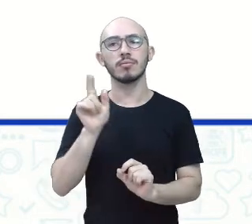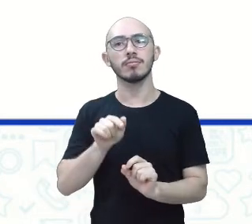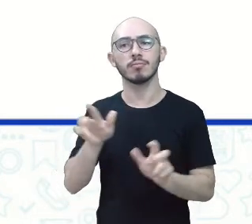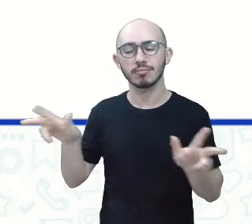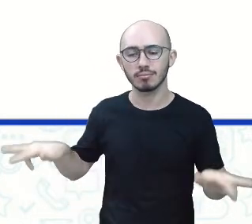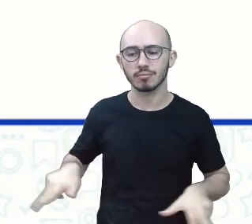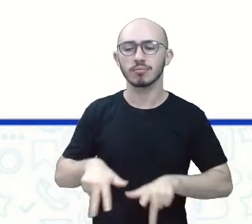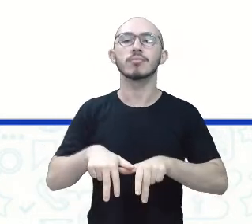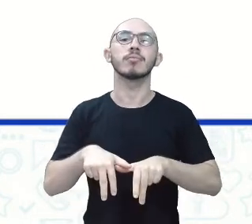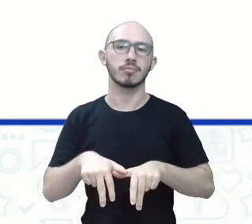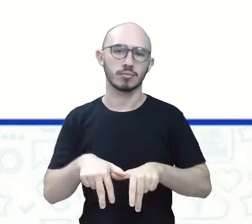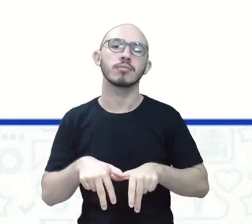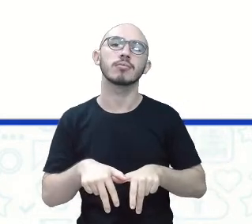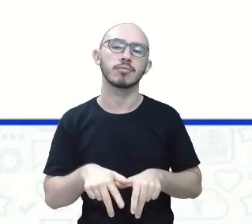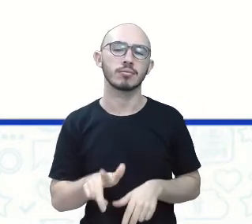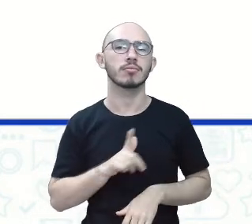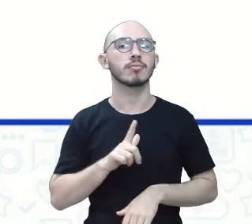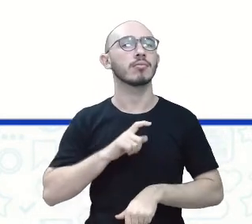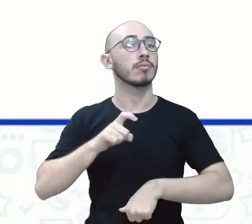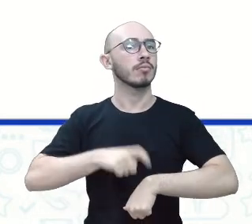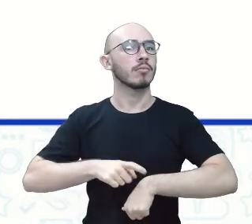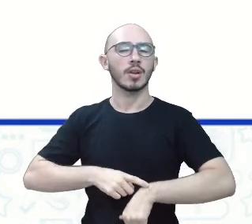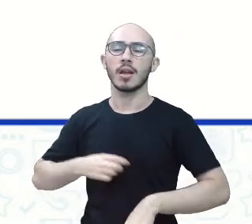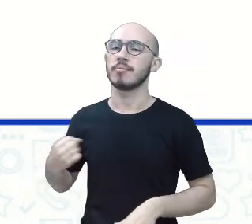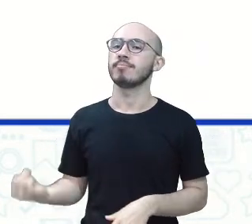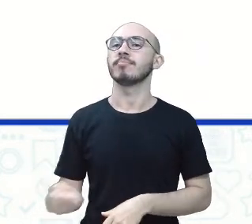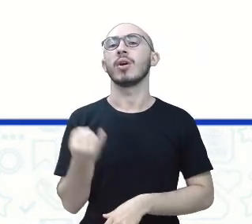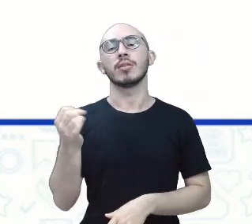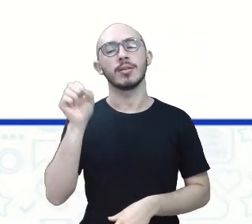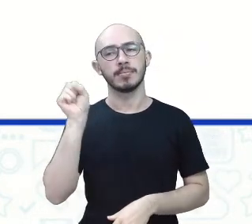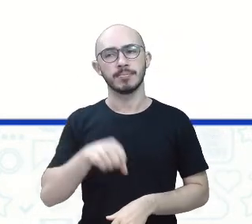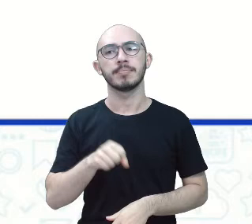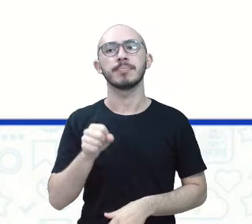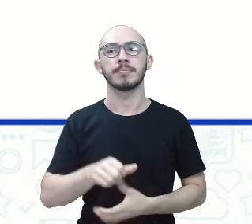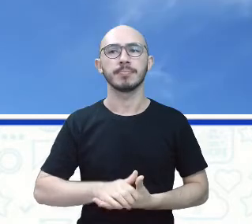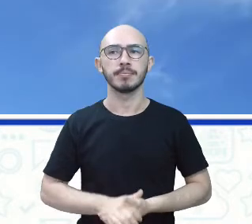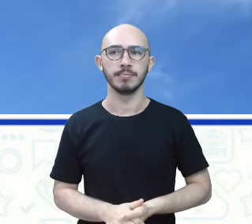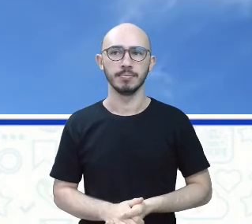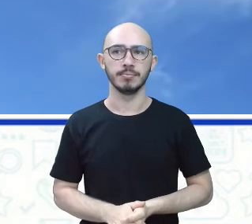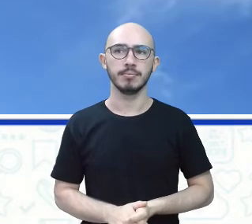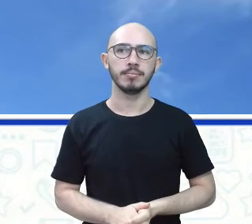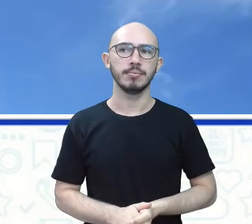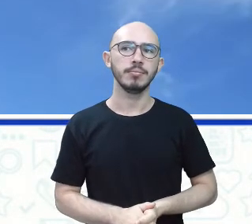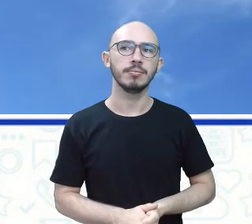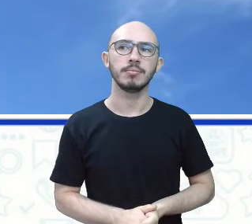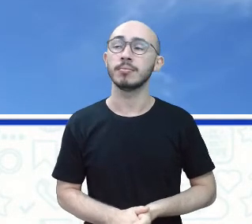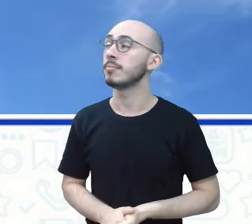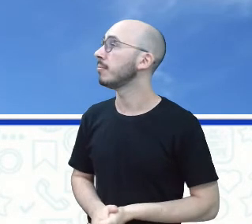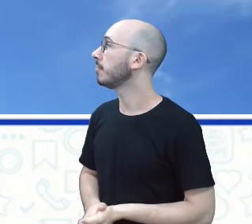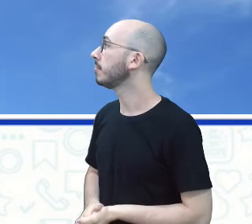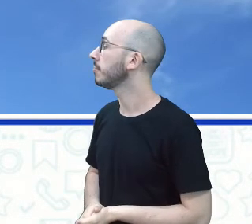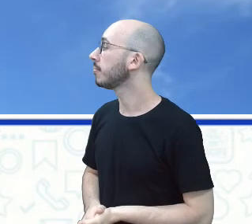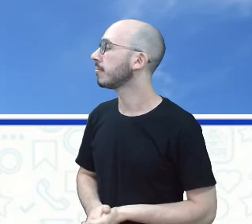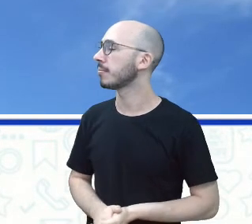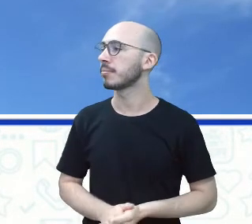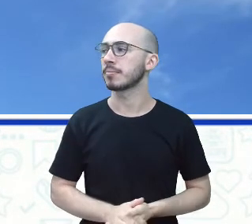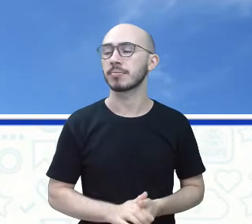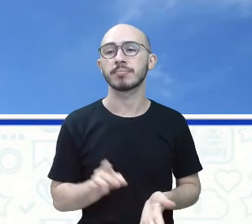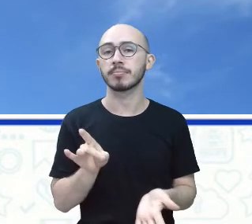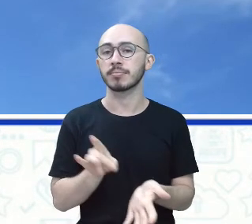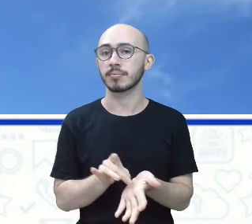não é? A importância daquele momento presente ali. Na verdade, é